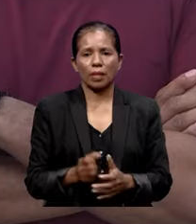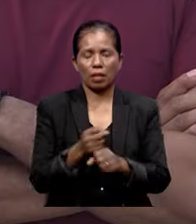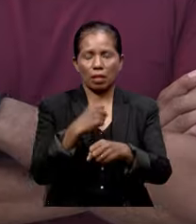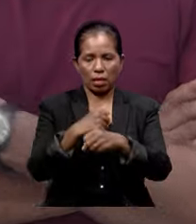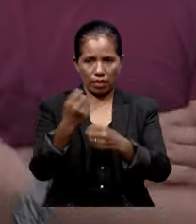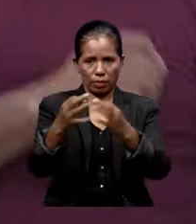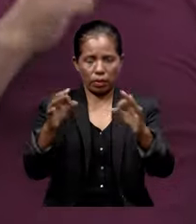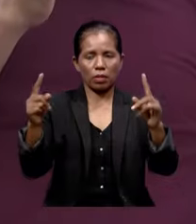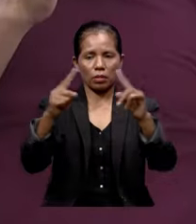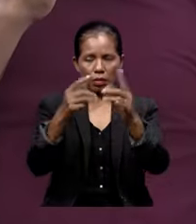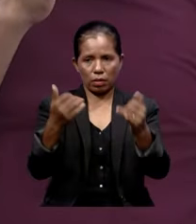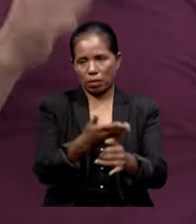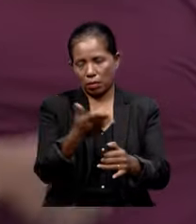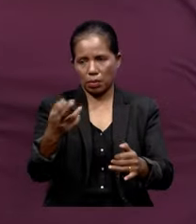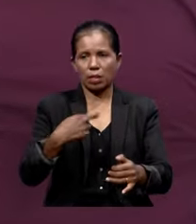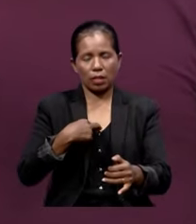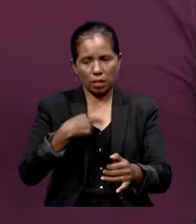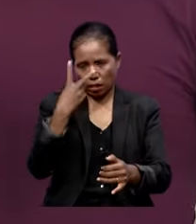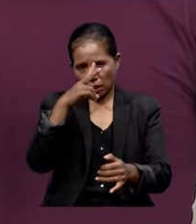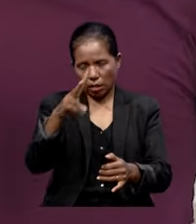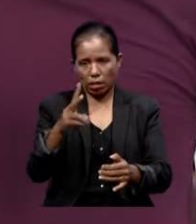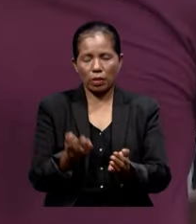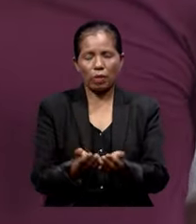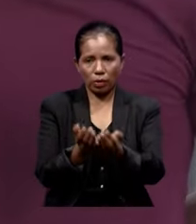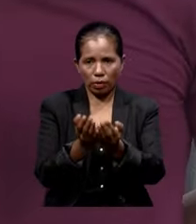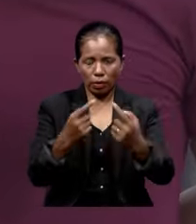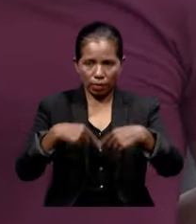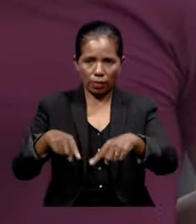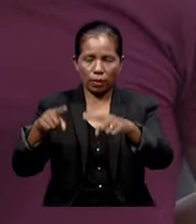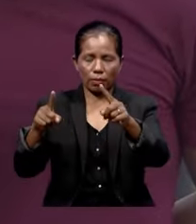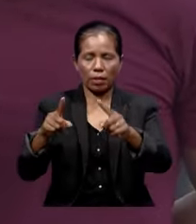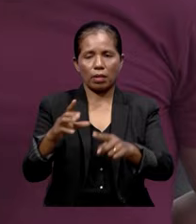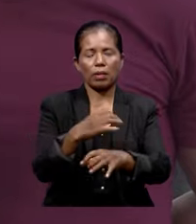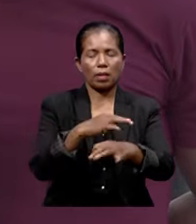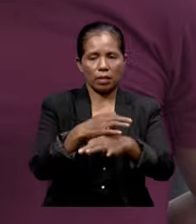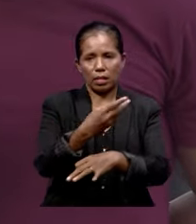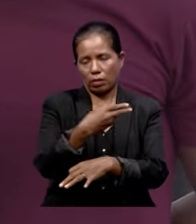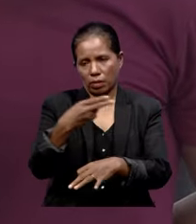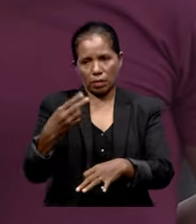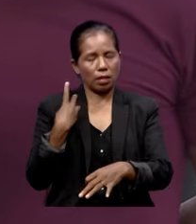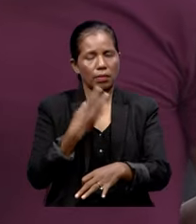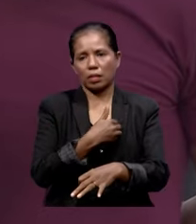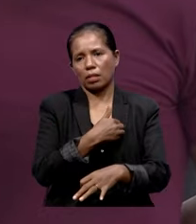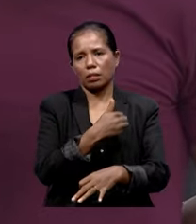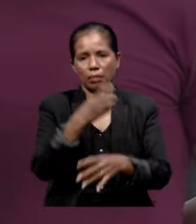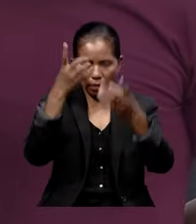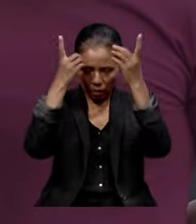halaona, to uhin loro, ito bose rasikare, kata uhin ro sayona, ba dokin. Ami sida gubele termina nia